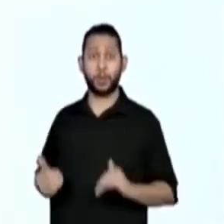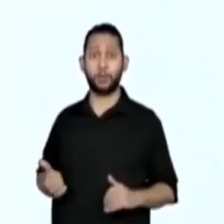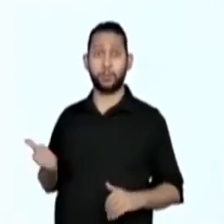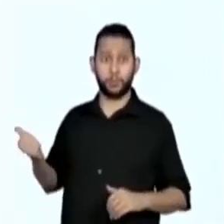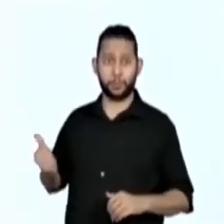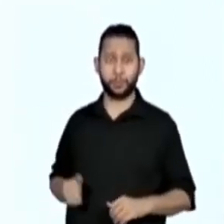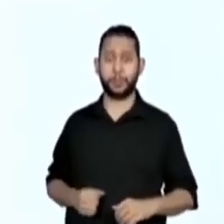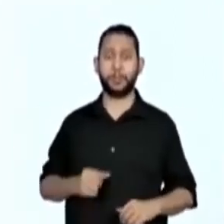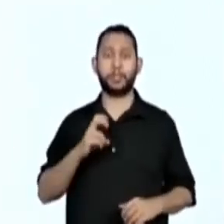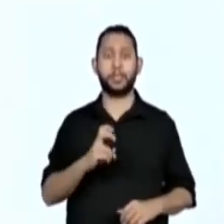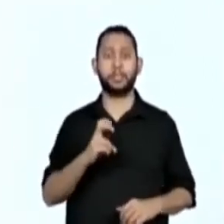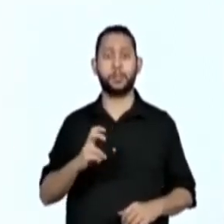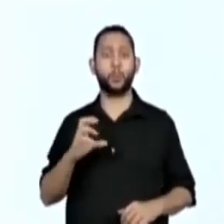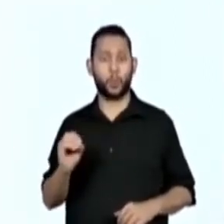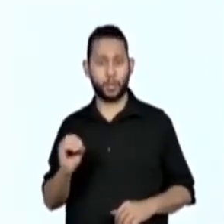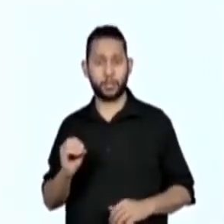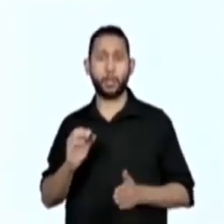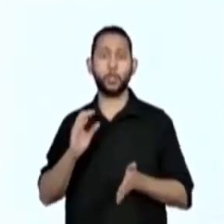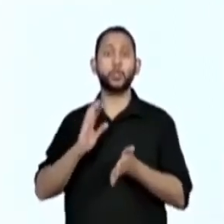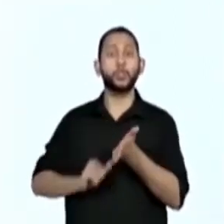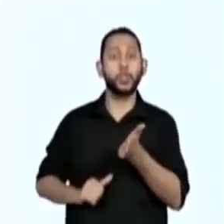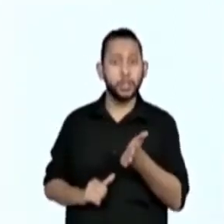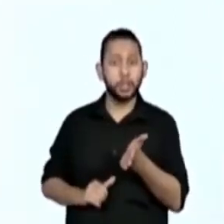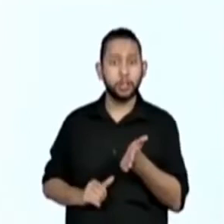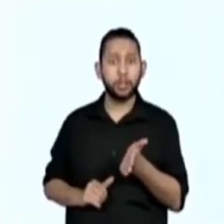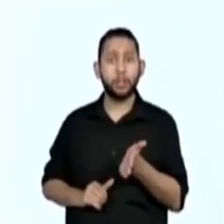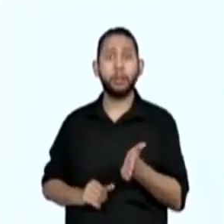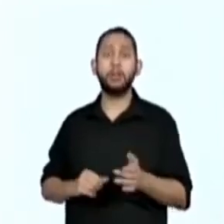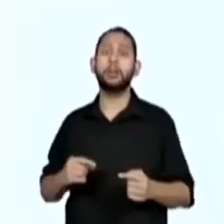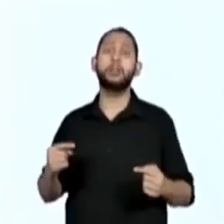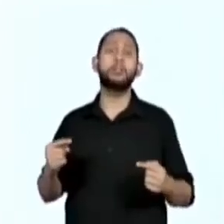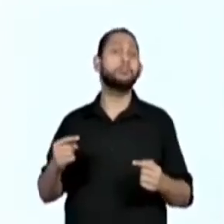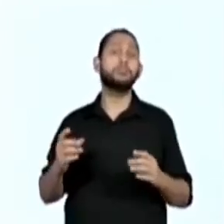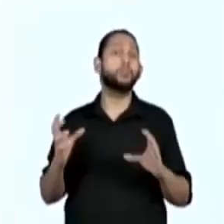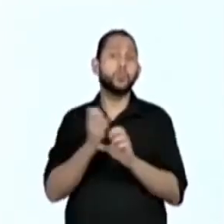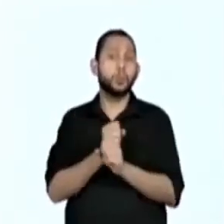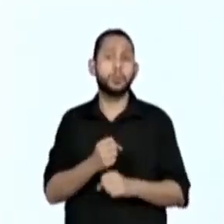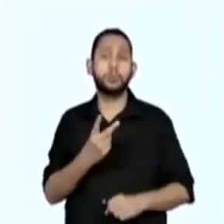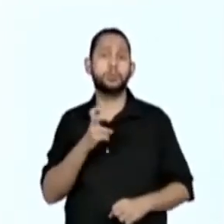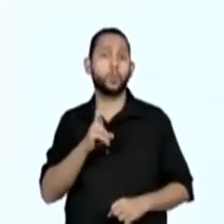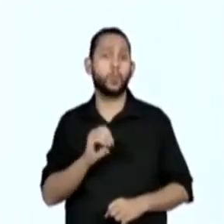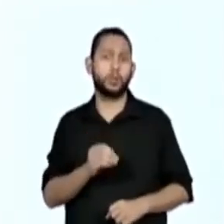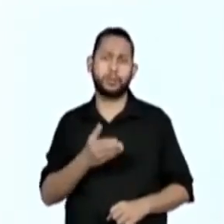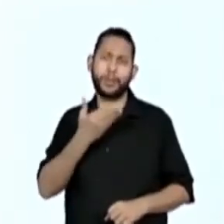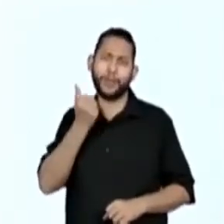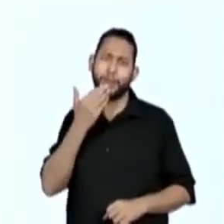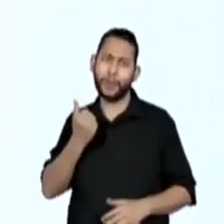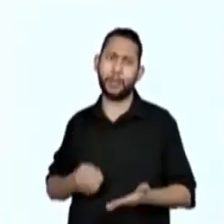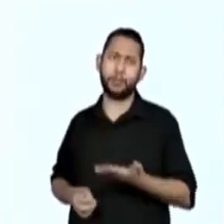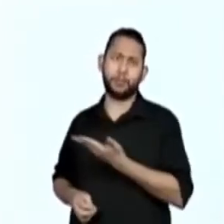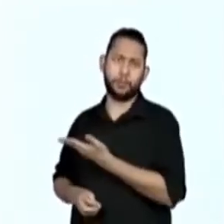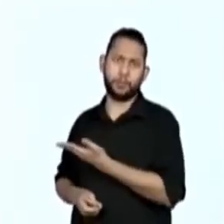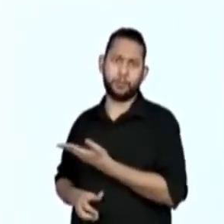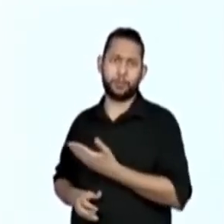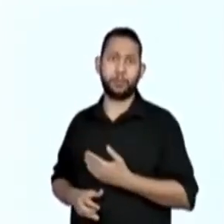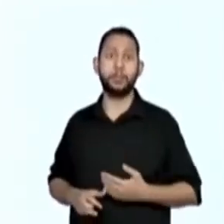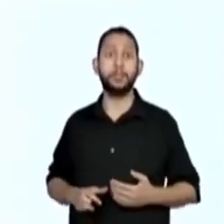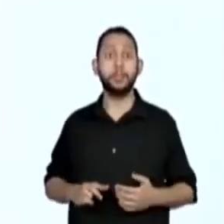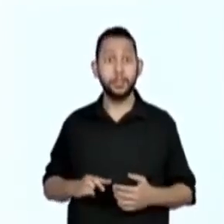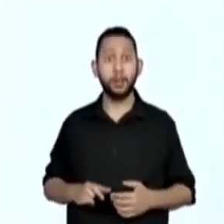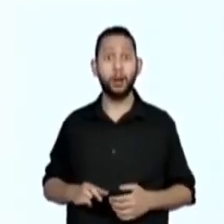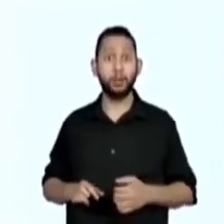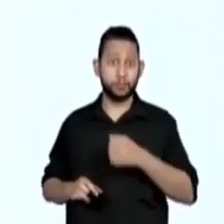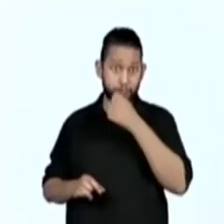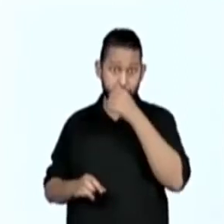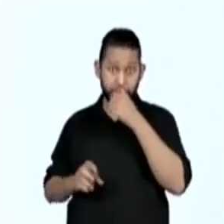baixo 550 subtrai alguma coisa O resultado vai ser 150 essa tá fácil irmã porque se a dezena